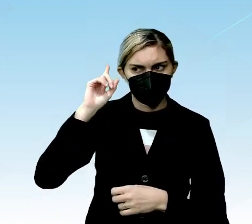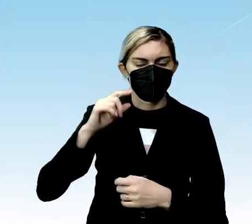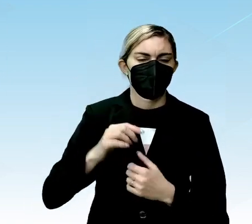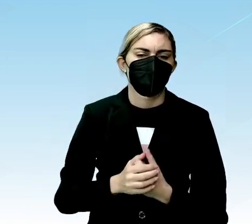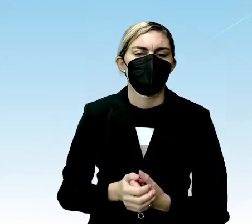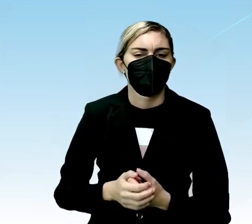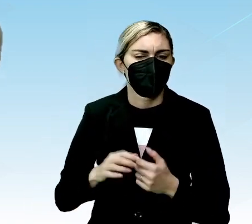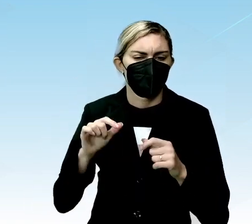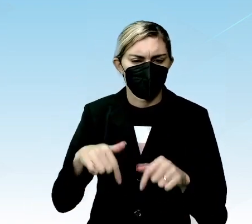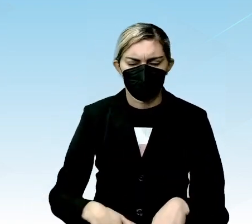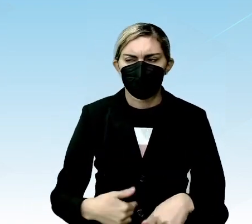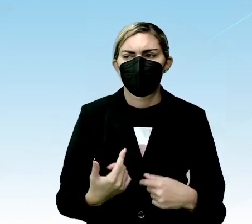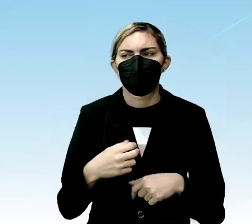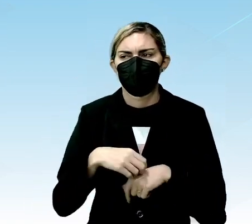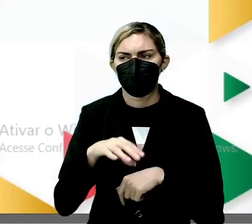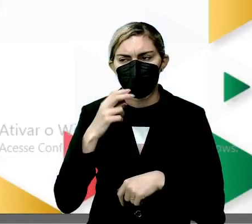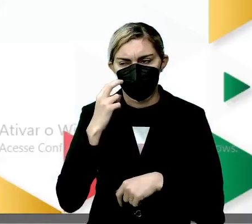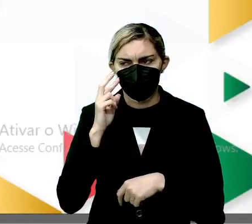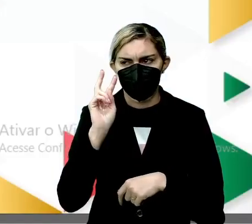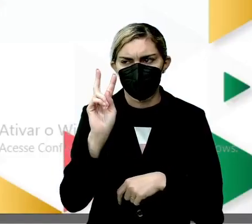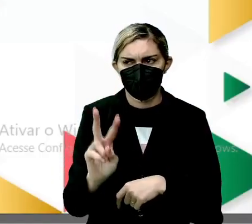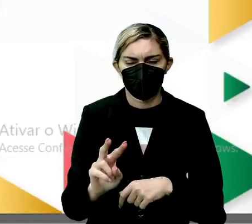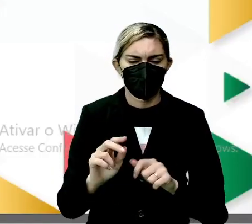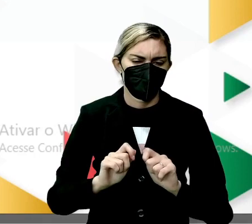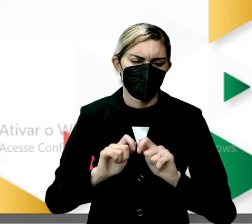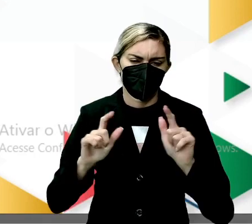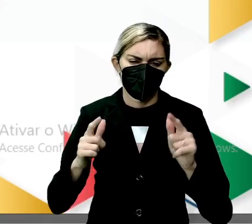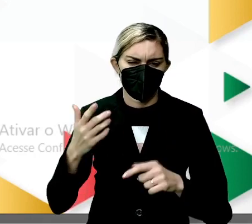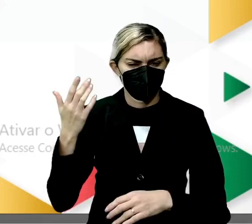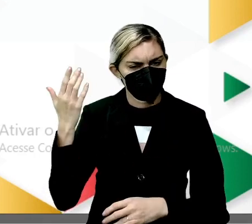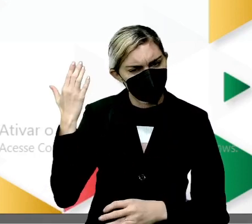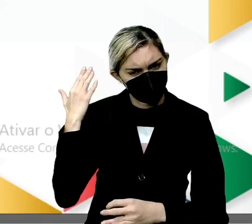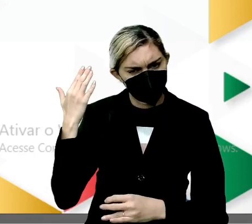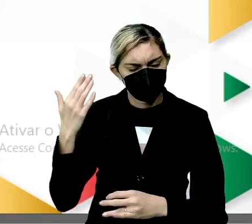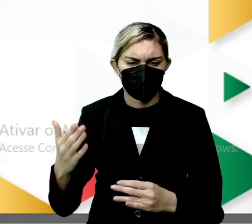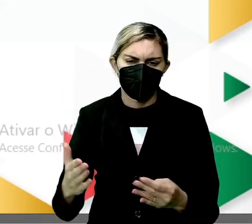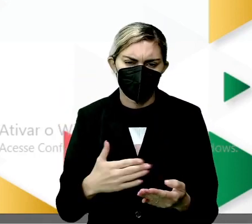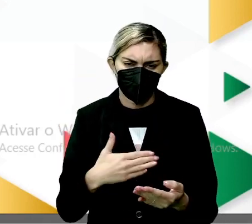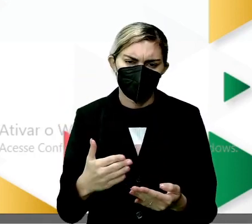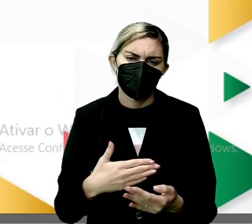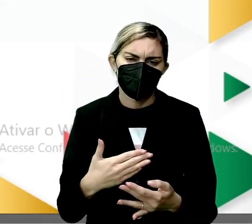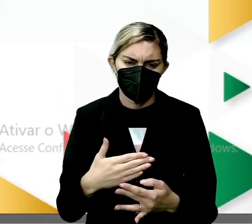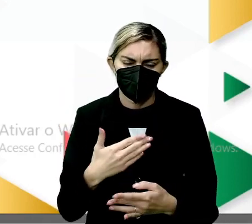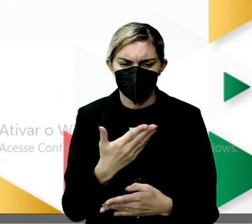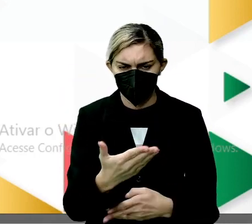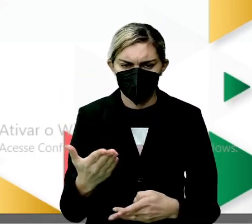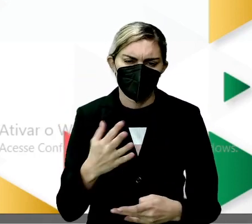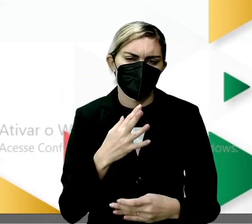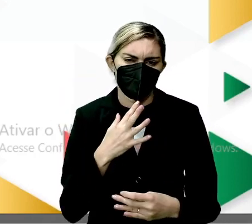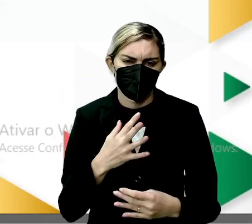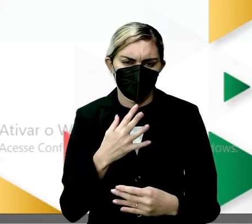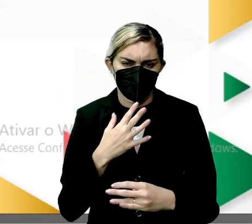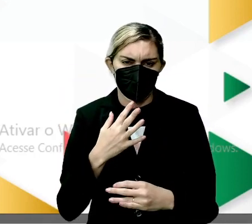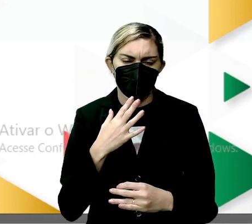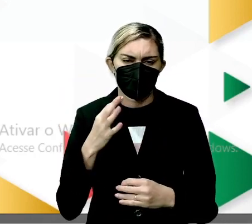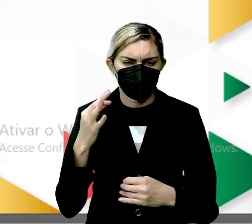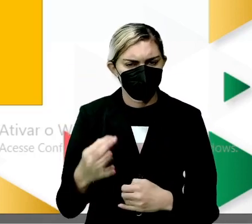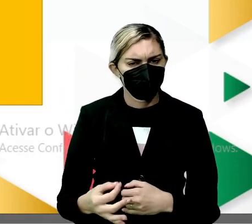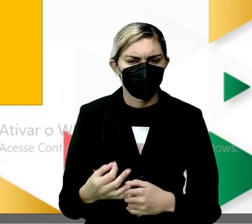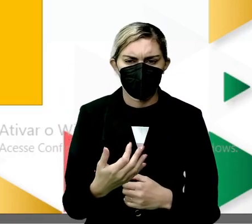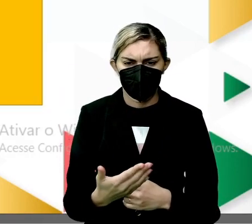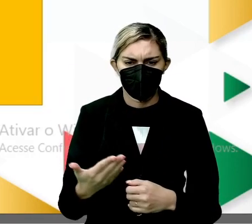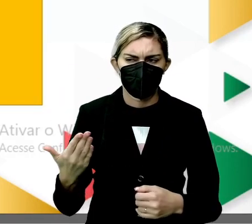Médiuns. Aqui no caso, vejam aí, no caso, a capa, o Livro dos Médiuns, para que você conheça, certo? Uma